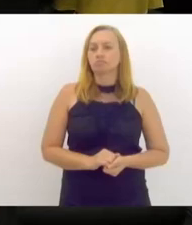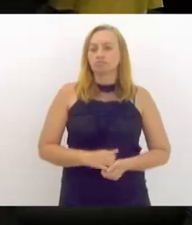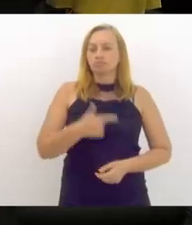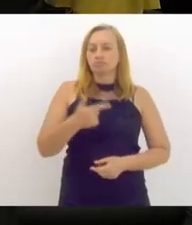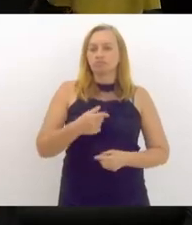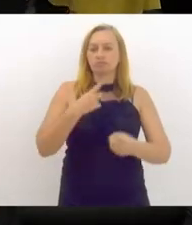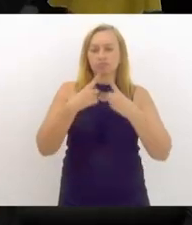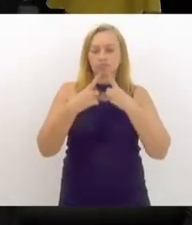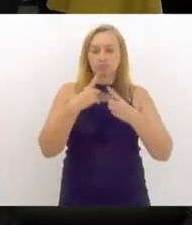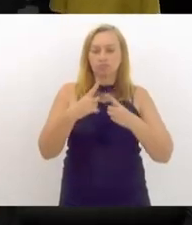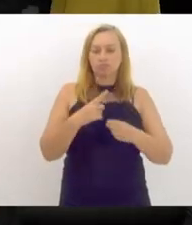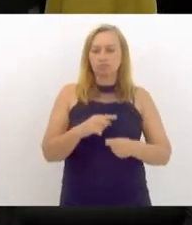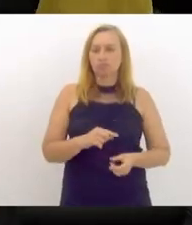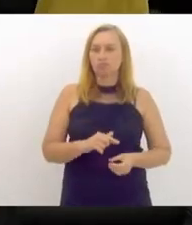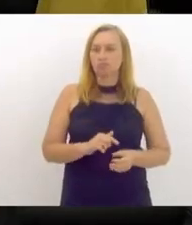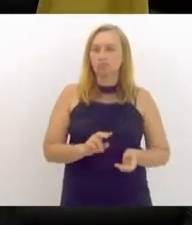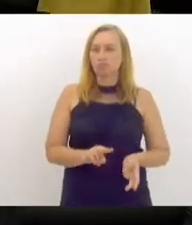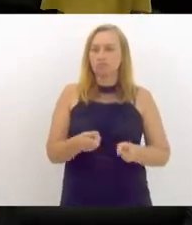segunda discussão.